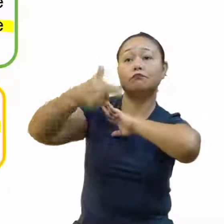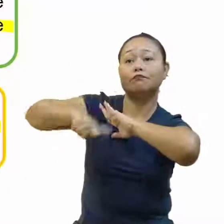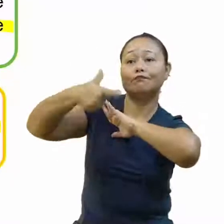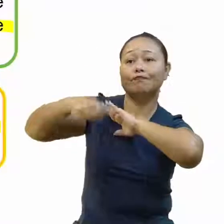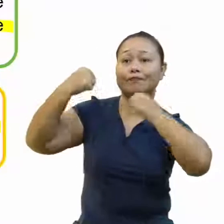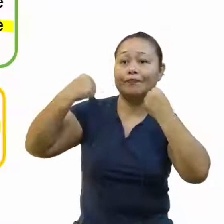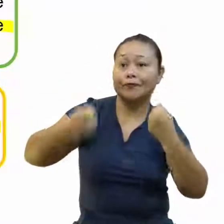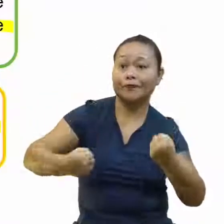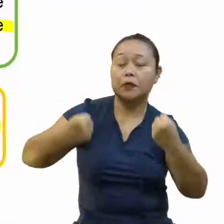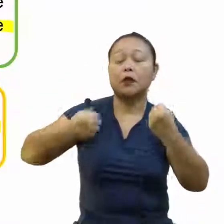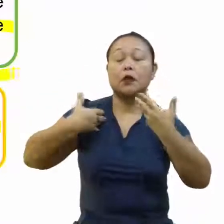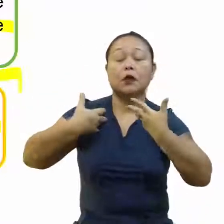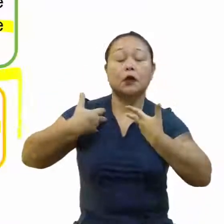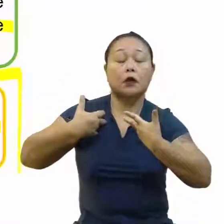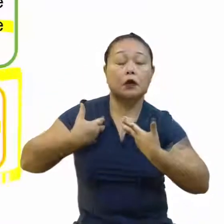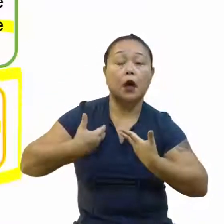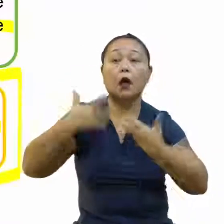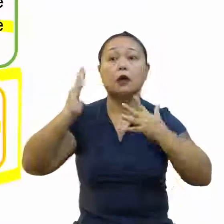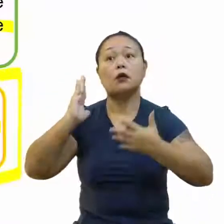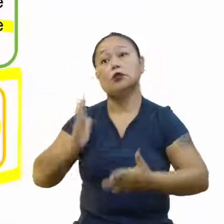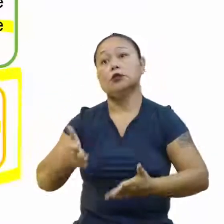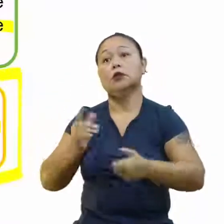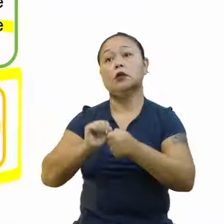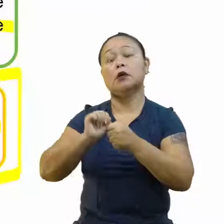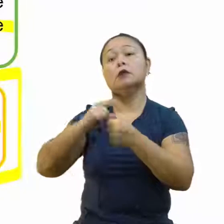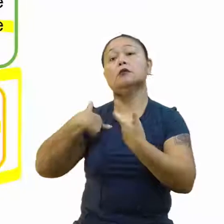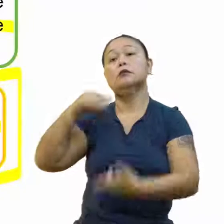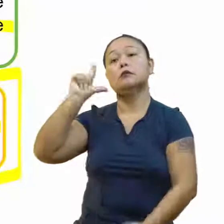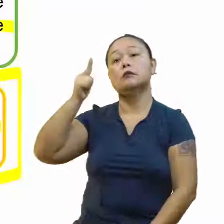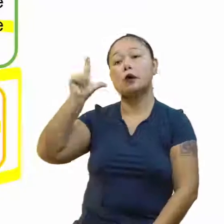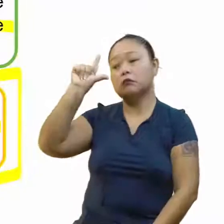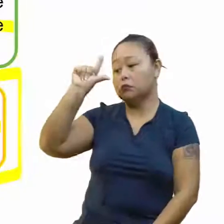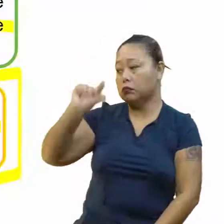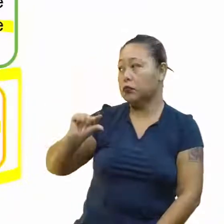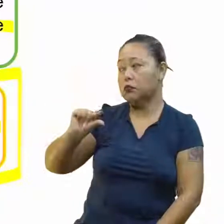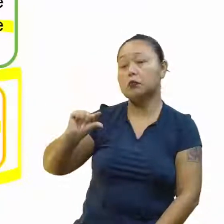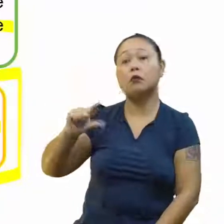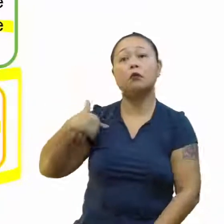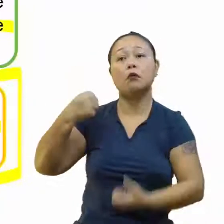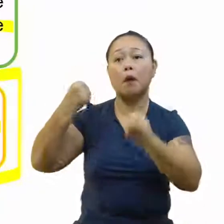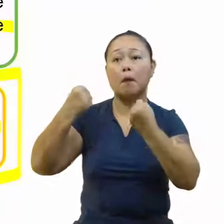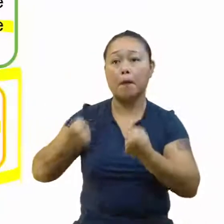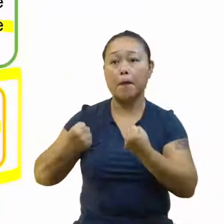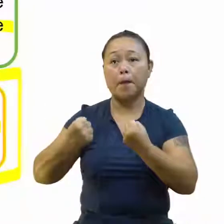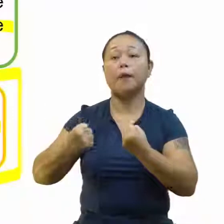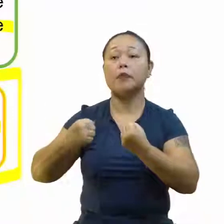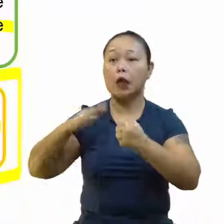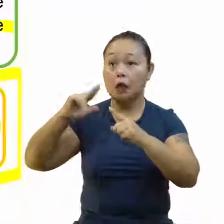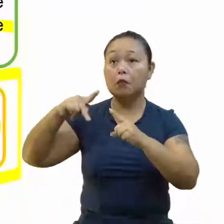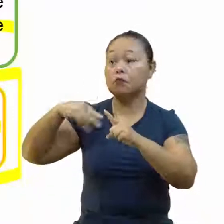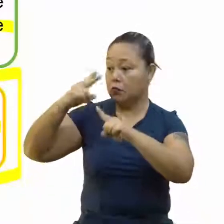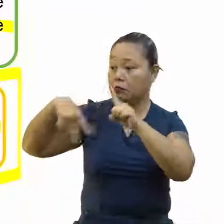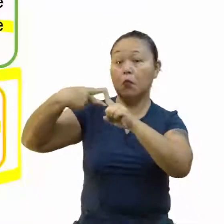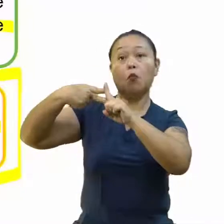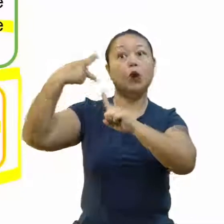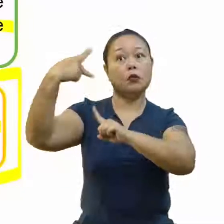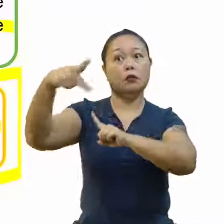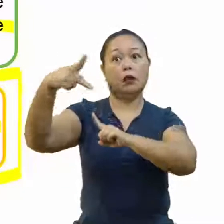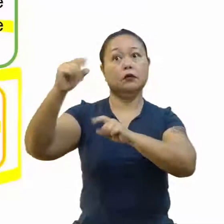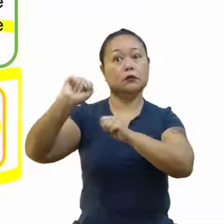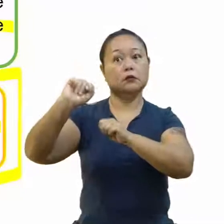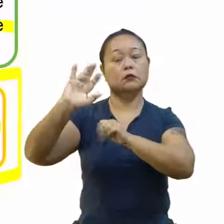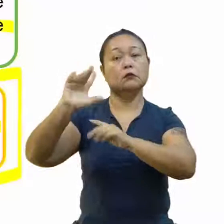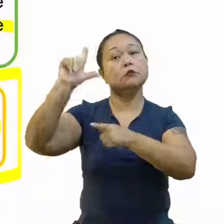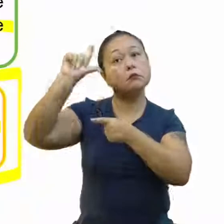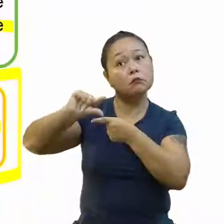está fadigado. Então, você vai diminuir essa carga porque ela está muito alta para você. Então, a gente tem um parâmetro